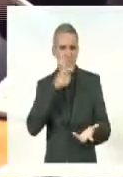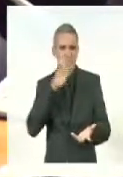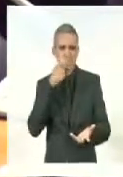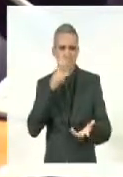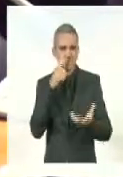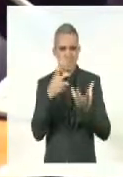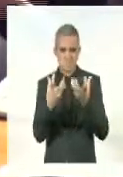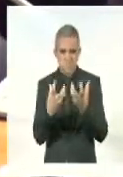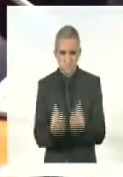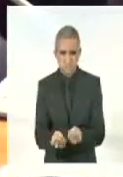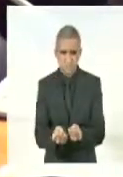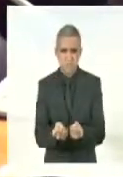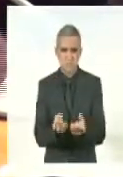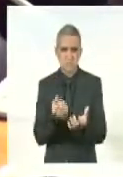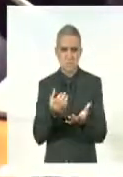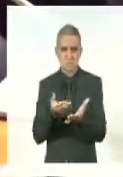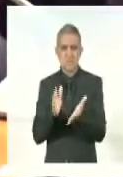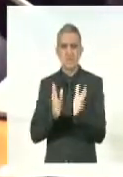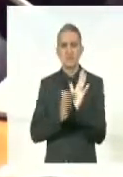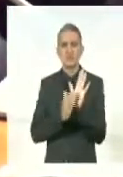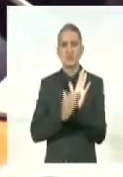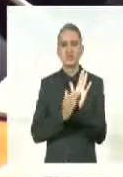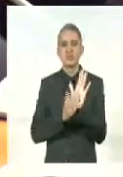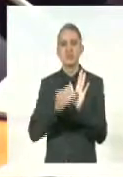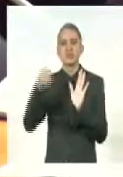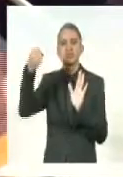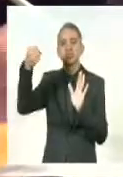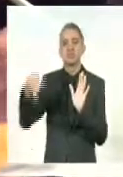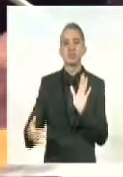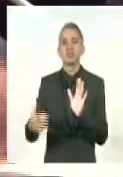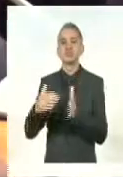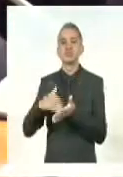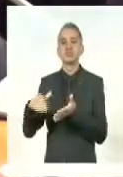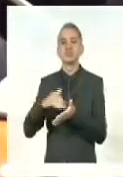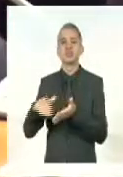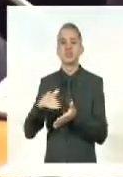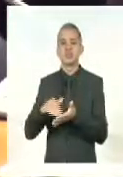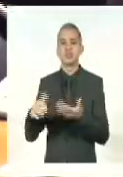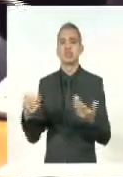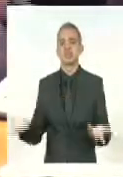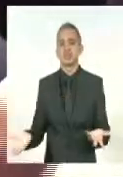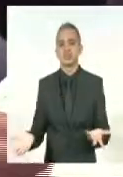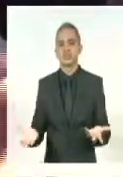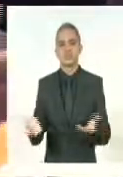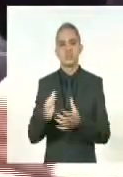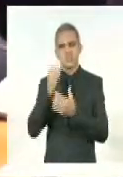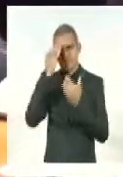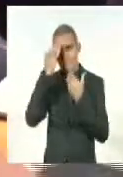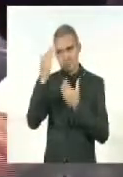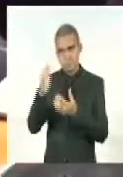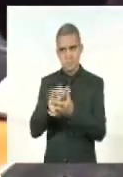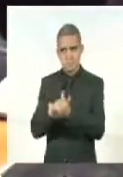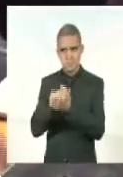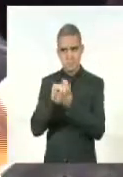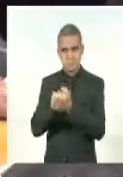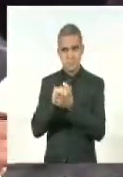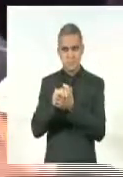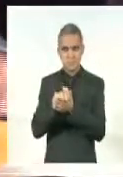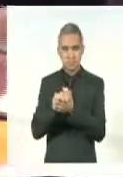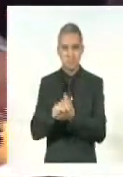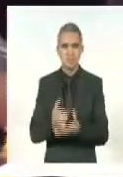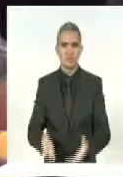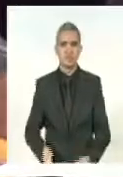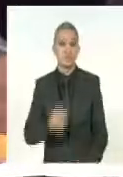de explicações ou de informação para qualquer secretário que seja. Muito obrigado e parabéns, deputado. Deputado Adriano, se ainda der